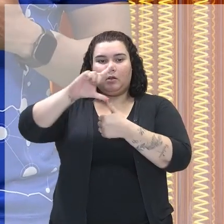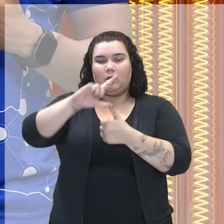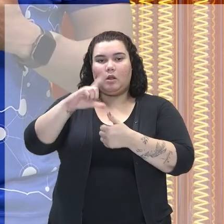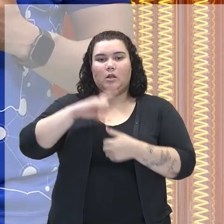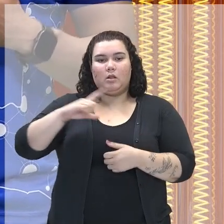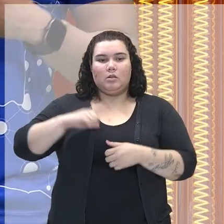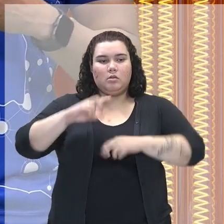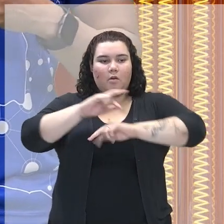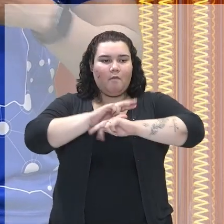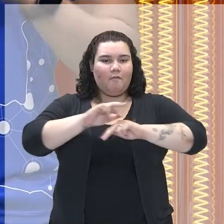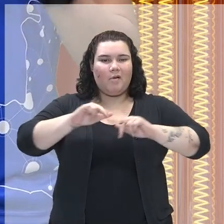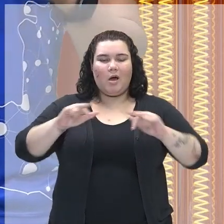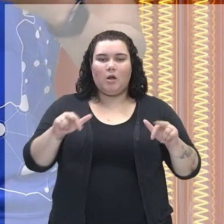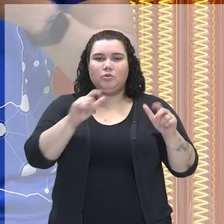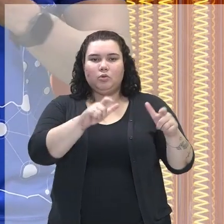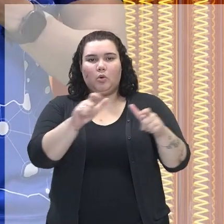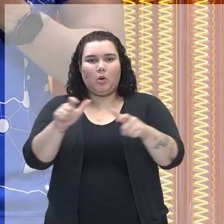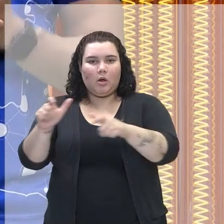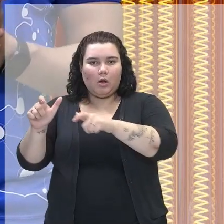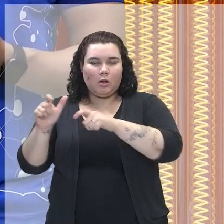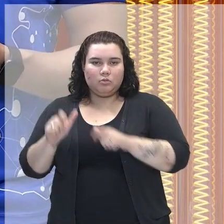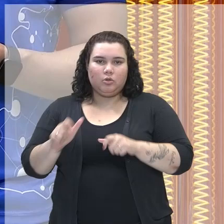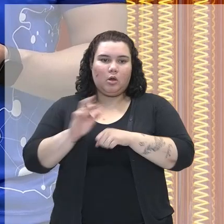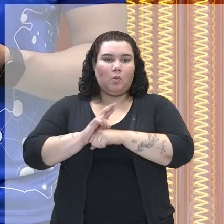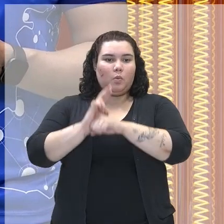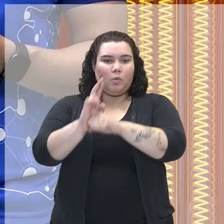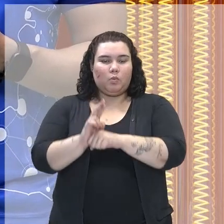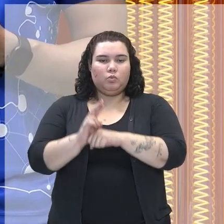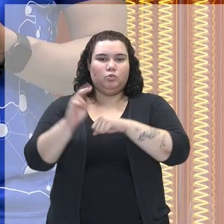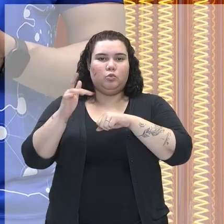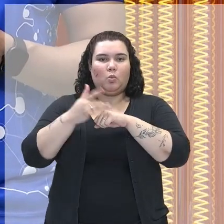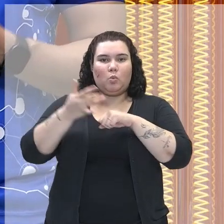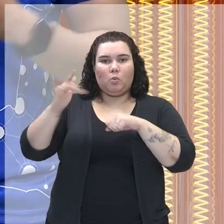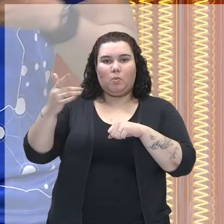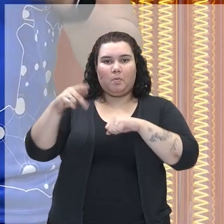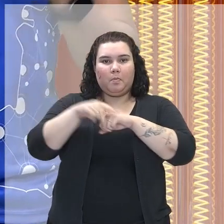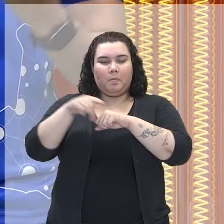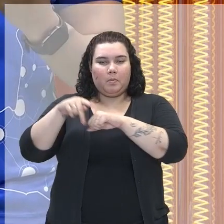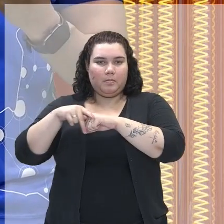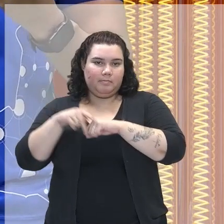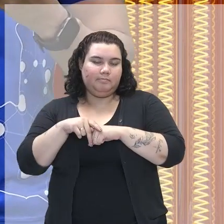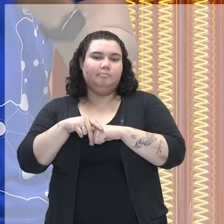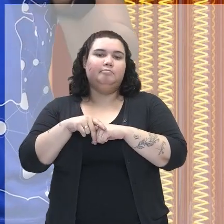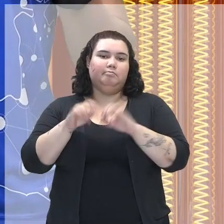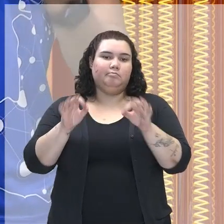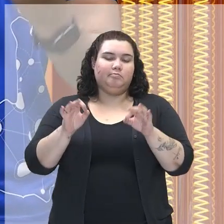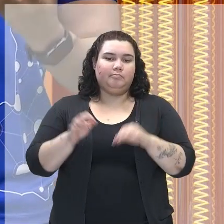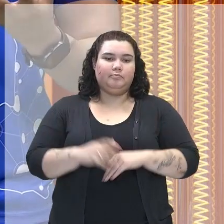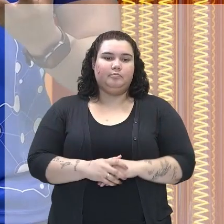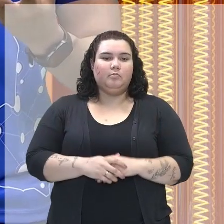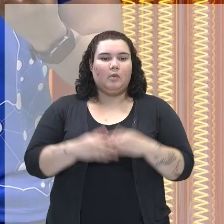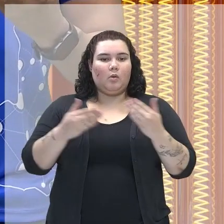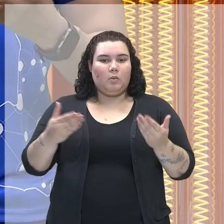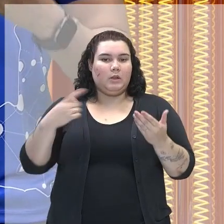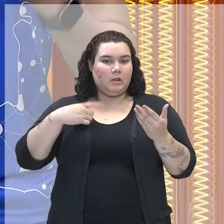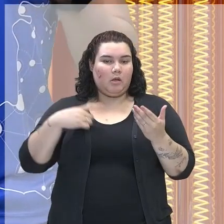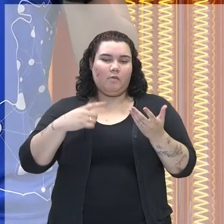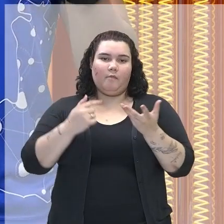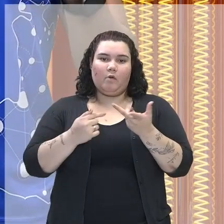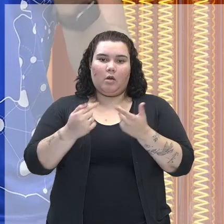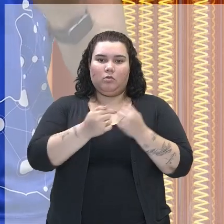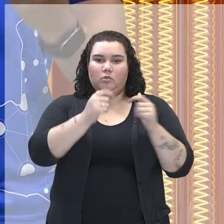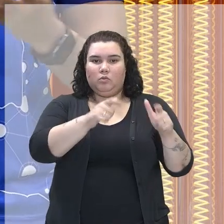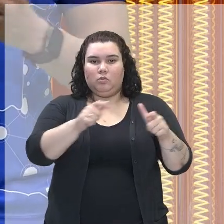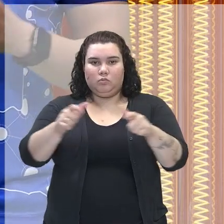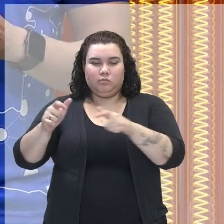uma vastas reservas de recursos minerais, por assim dizer, certo? Então nós temos aqui muitos minérios e minérios